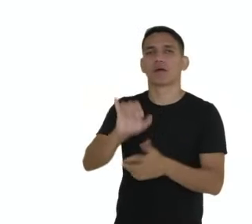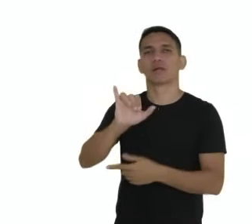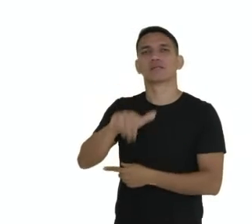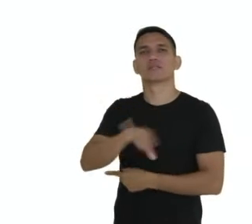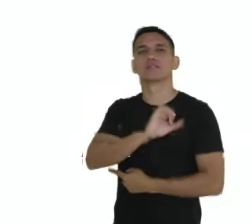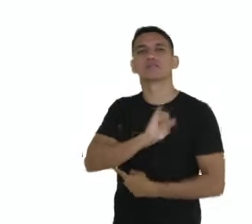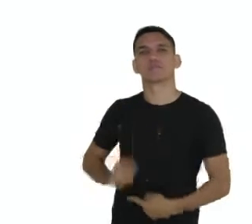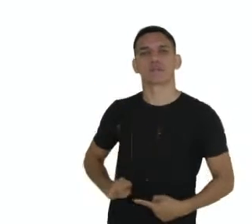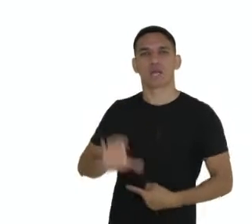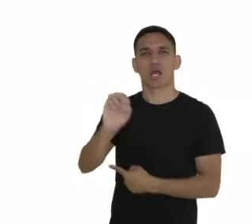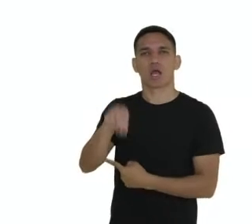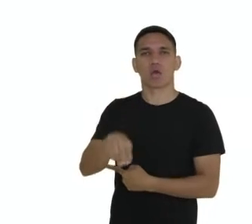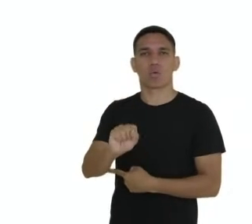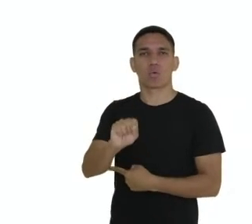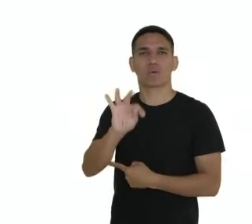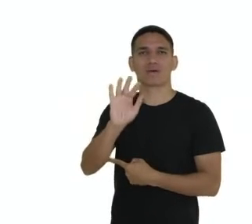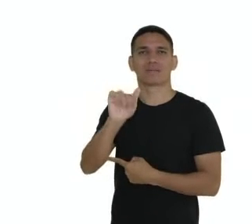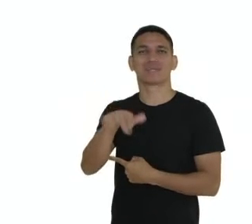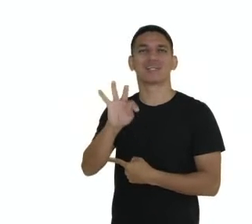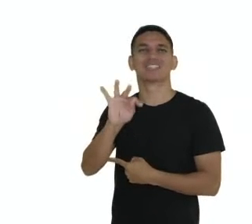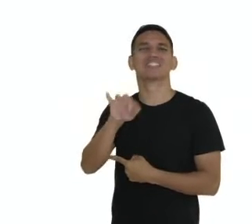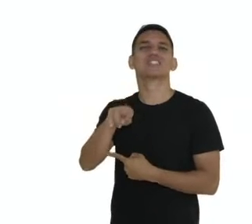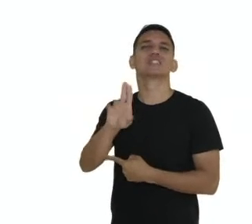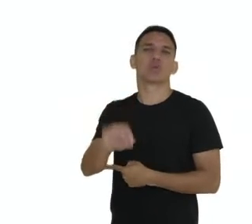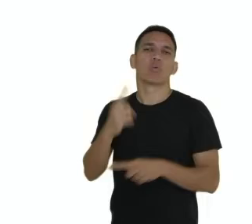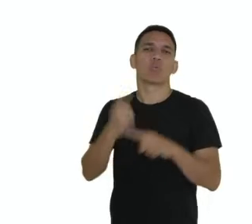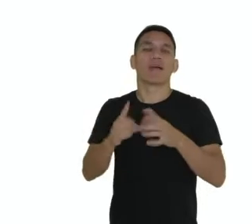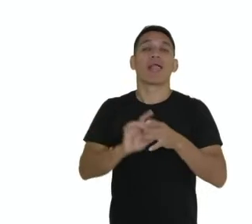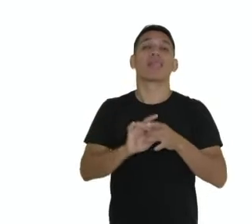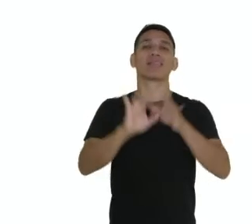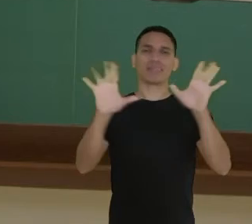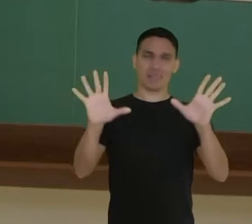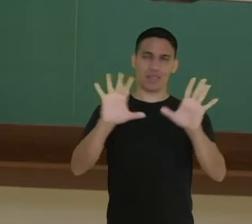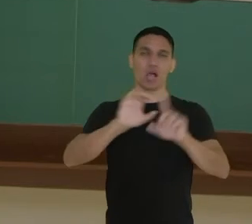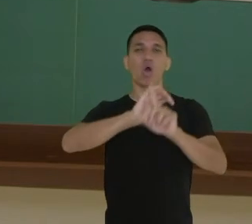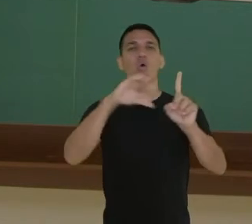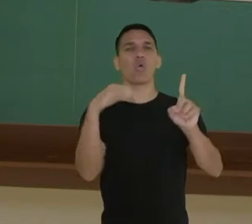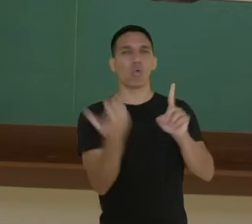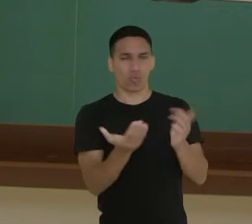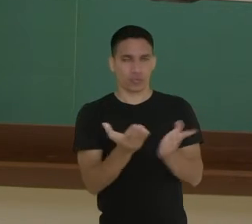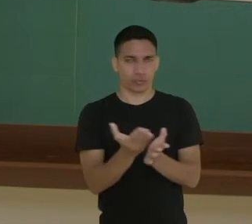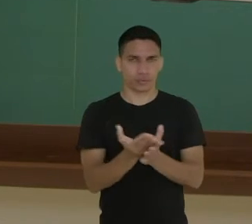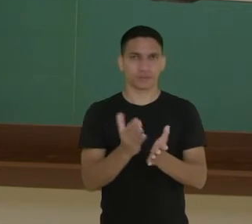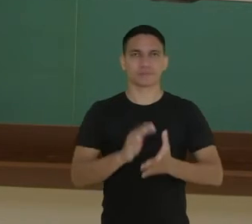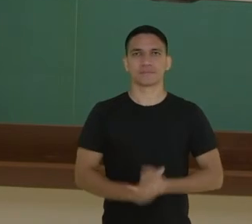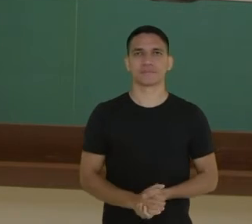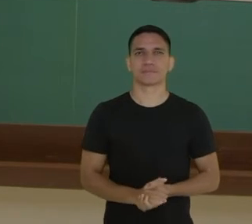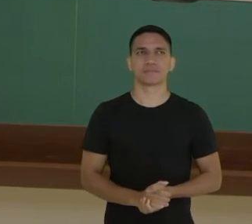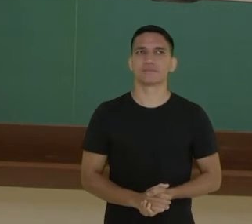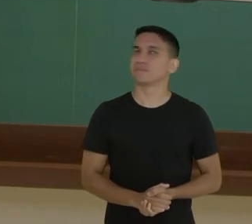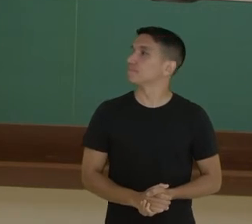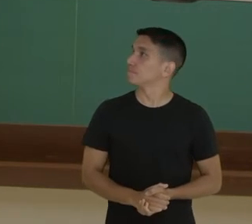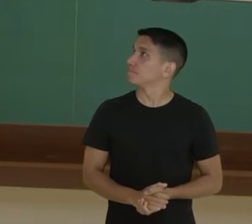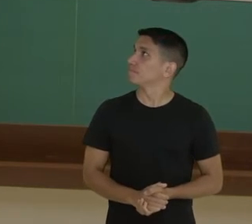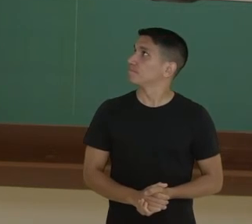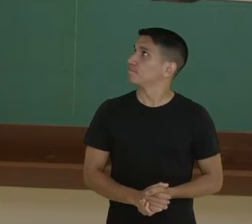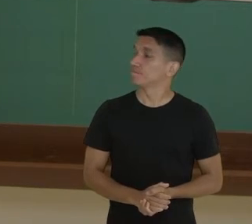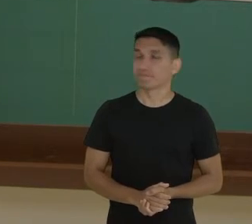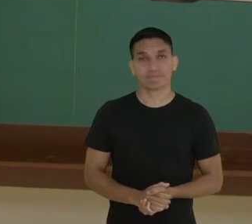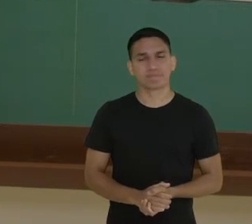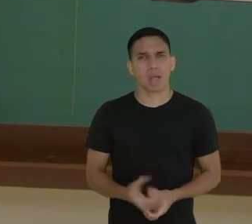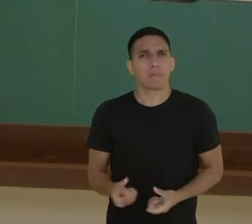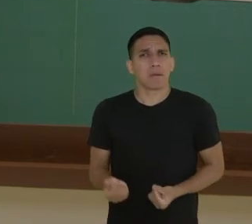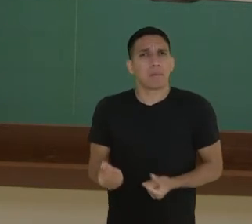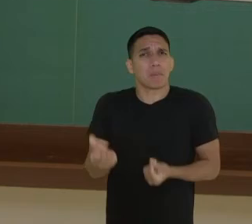Constantino, que liberou o culto aos cristãos no ano 313. O patrimônio da